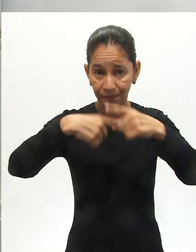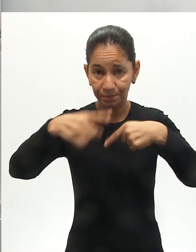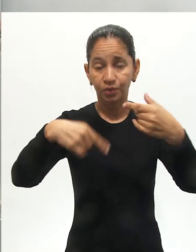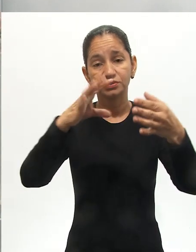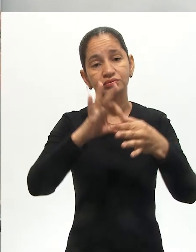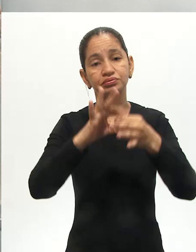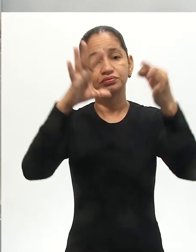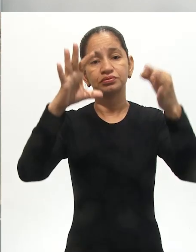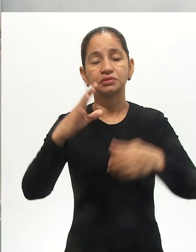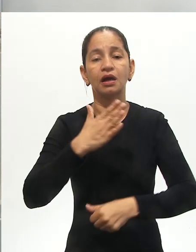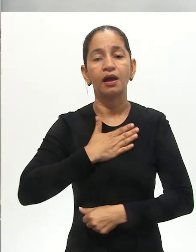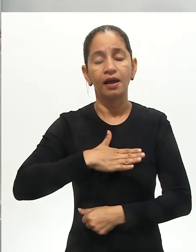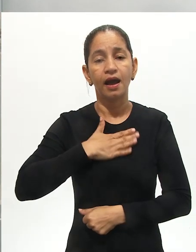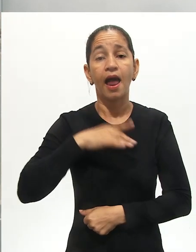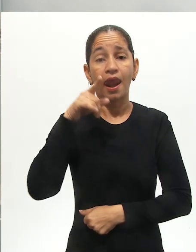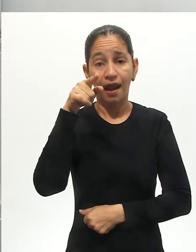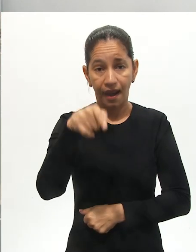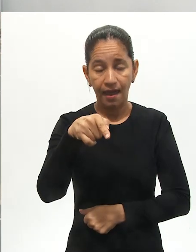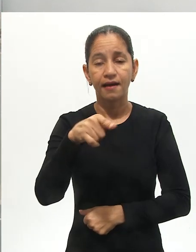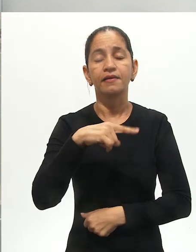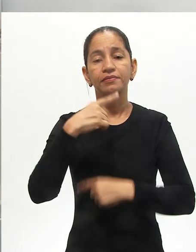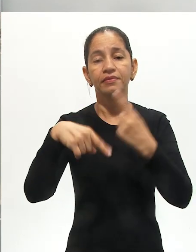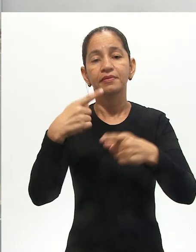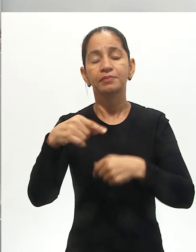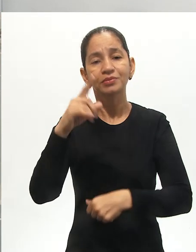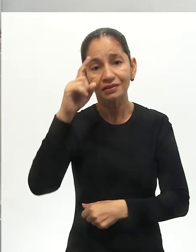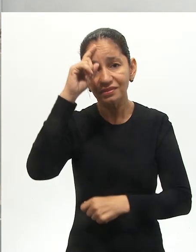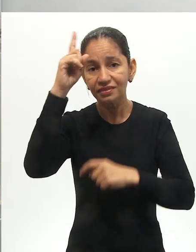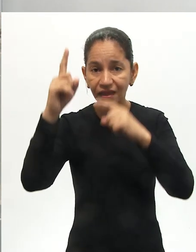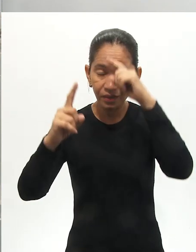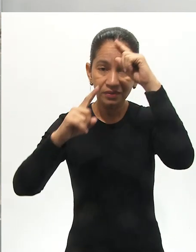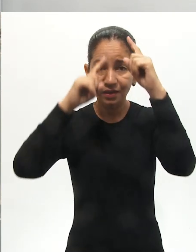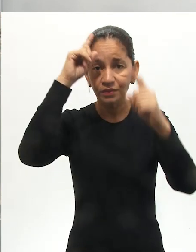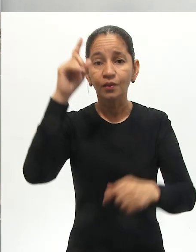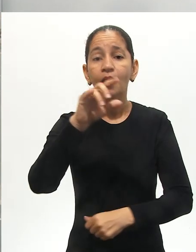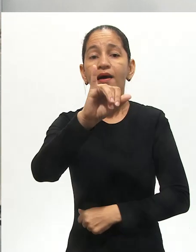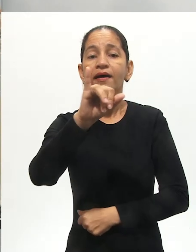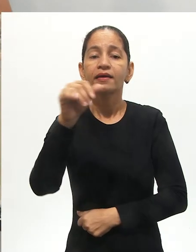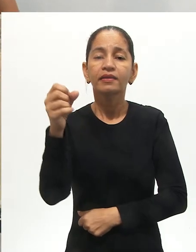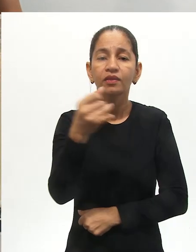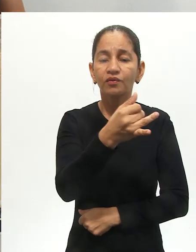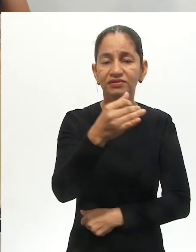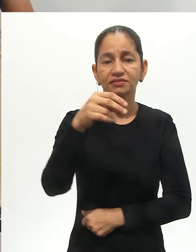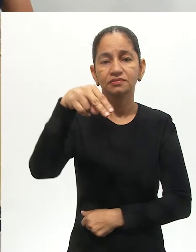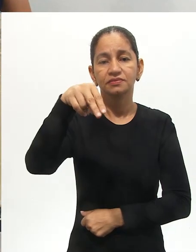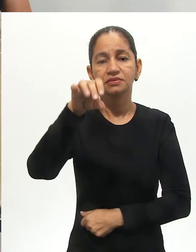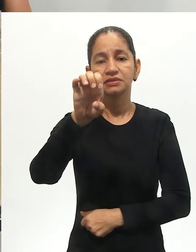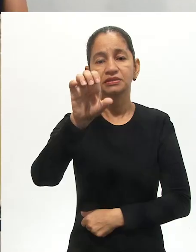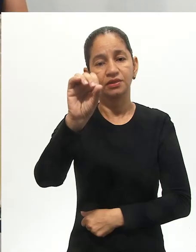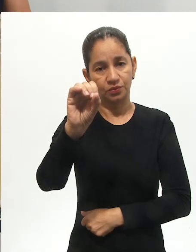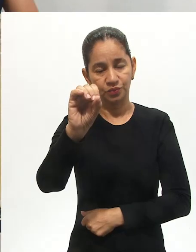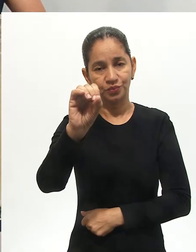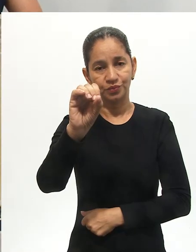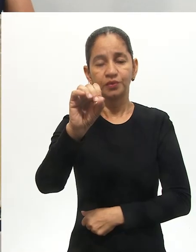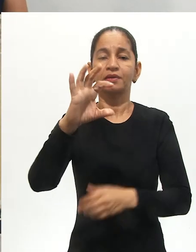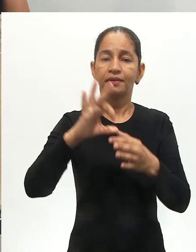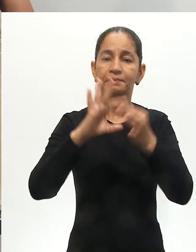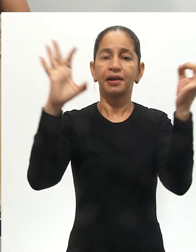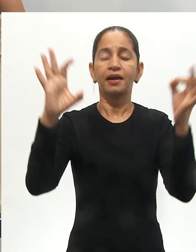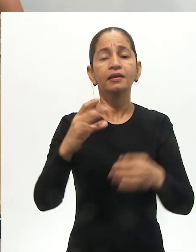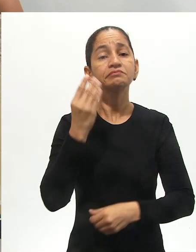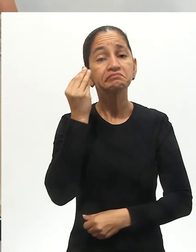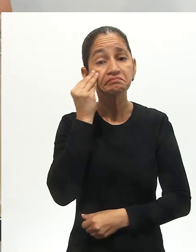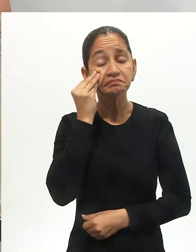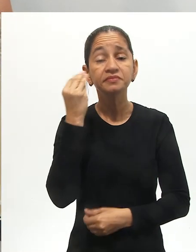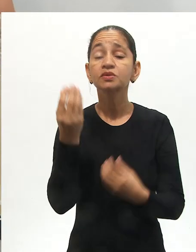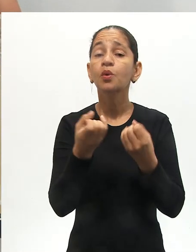processo de redemocratização, mas quem acaba prevalecendo são as ideias neoliberais. E essa concepção